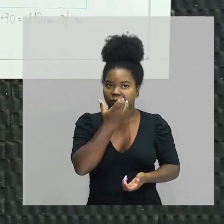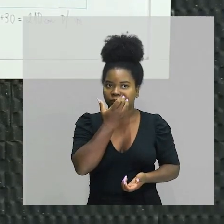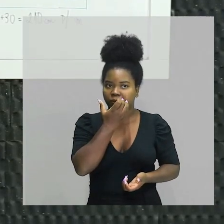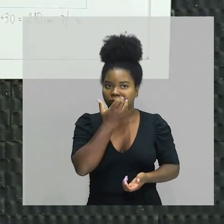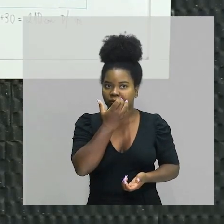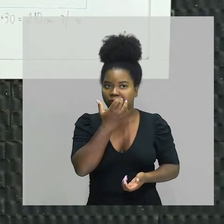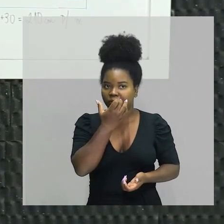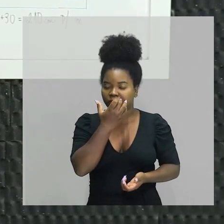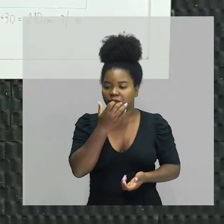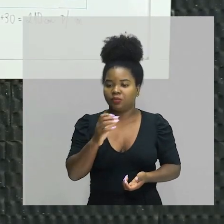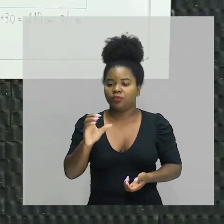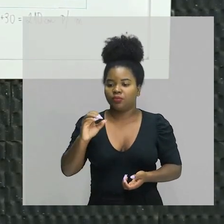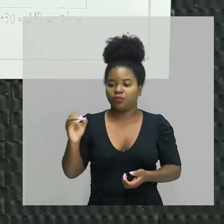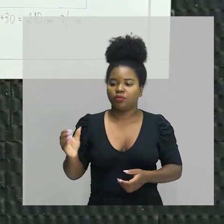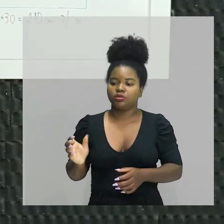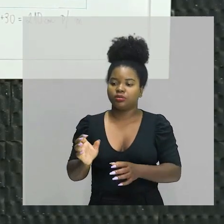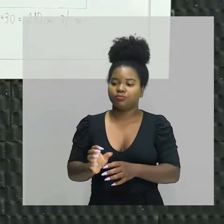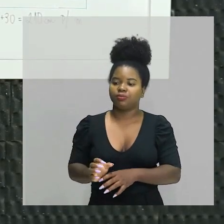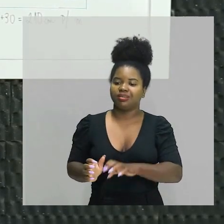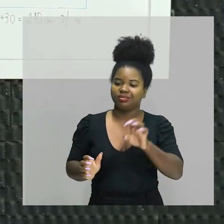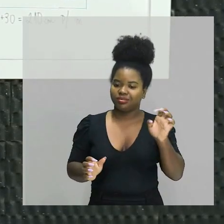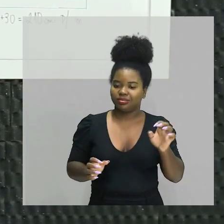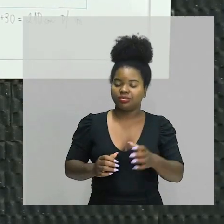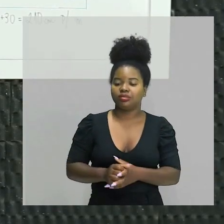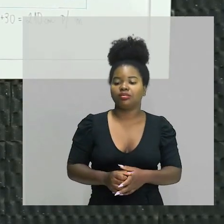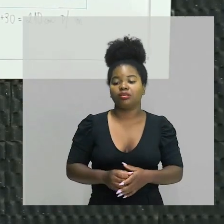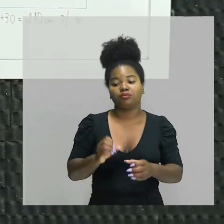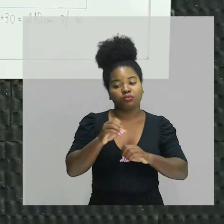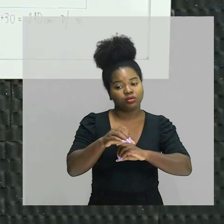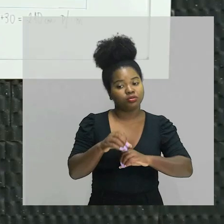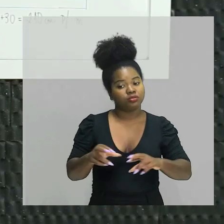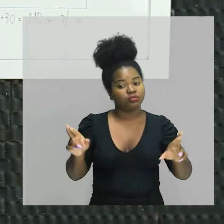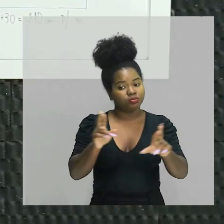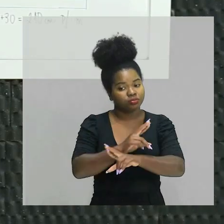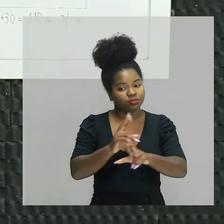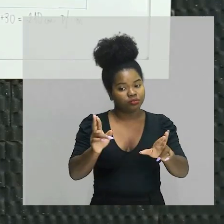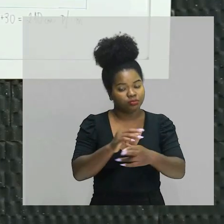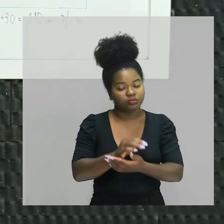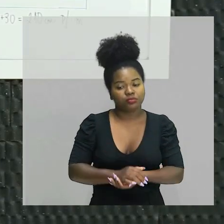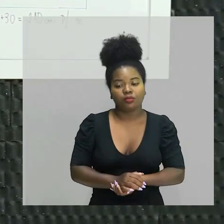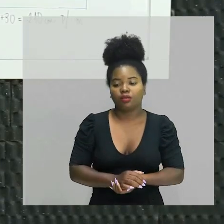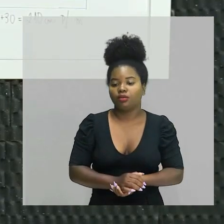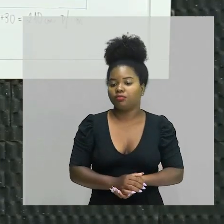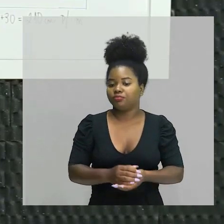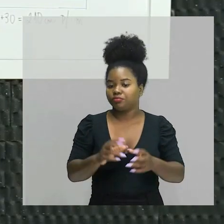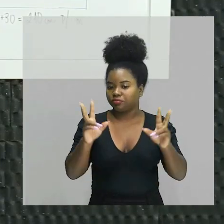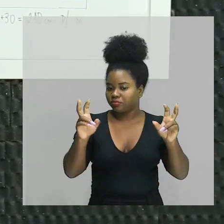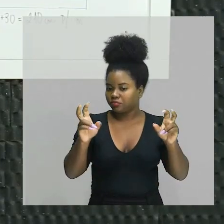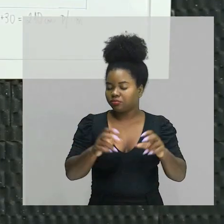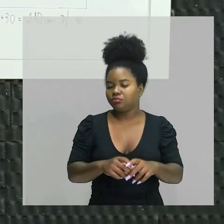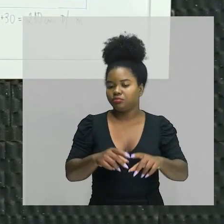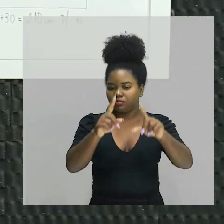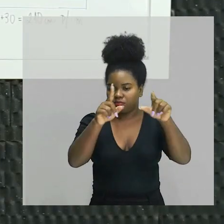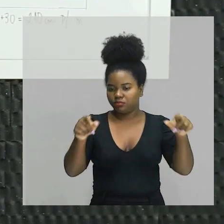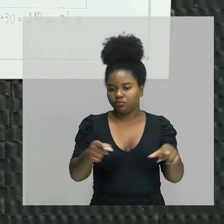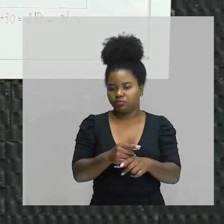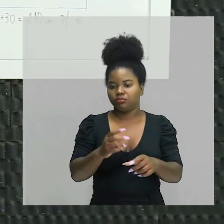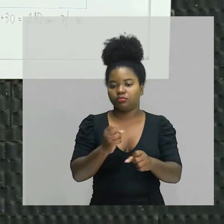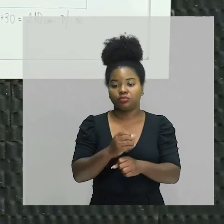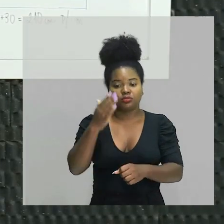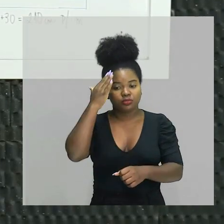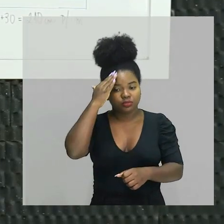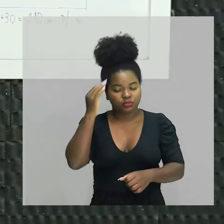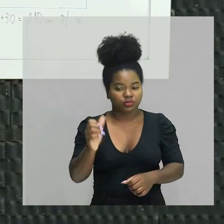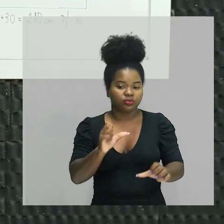das dicas que eu dou também em relação a esses assuntos de geometria é que você saiba fazer transformações de